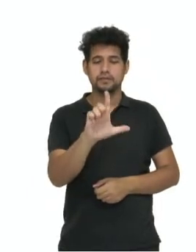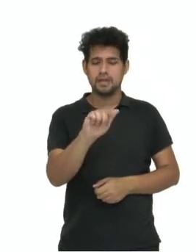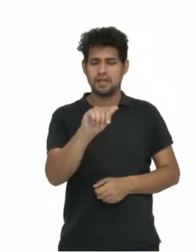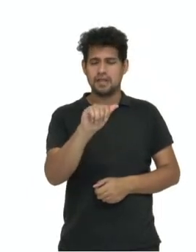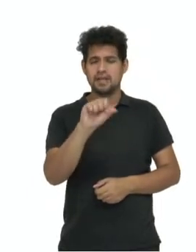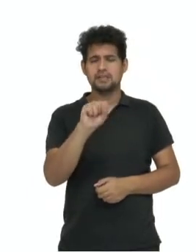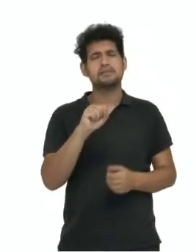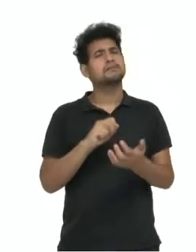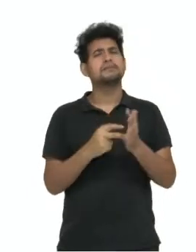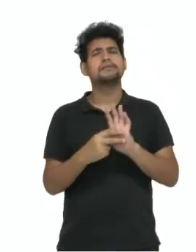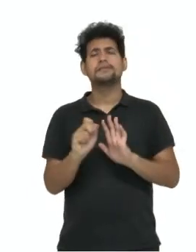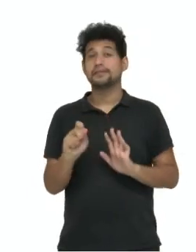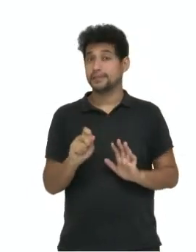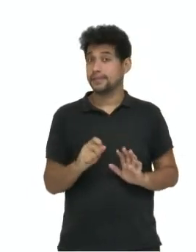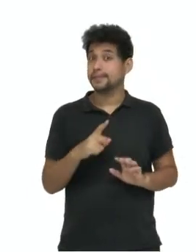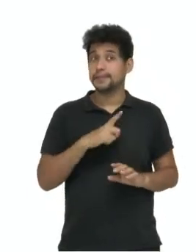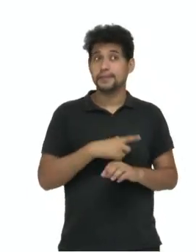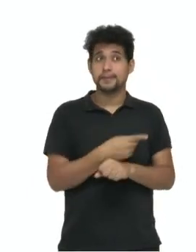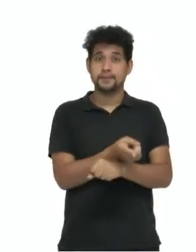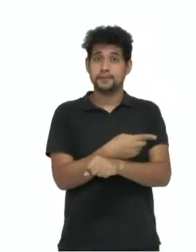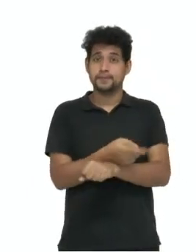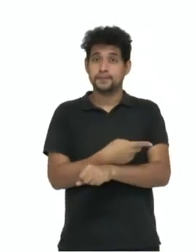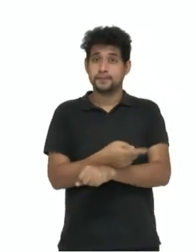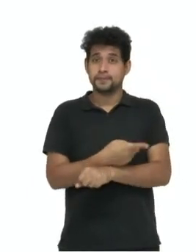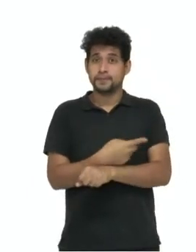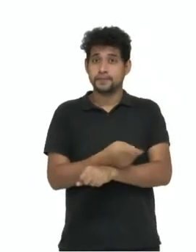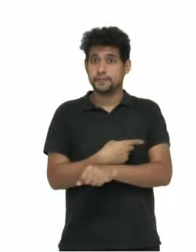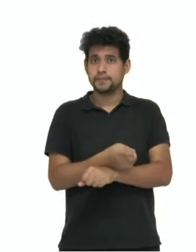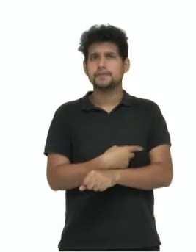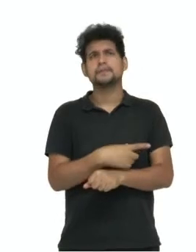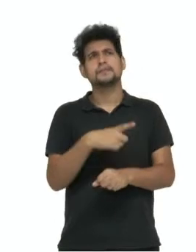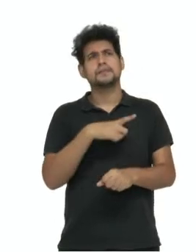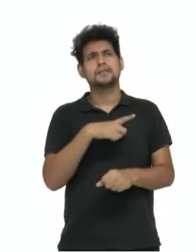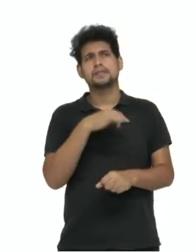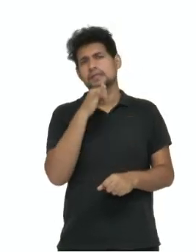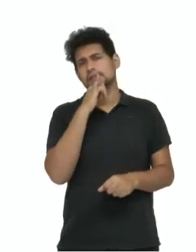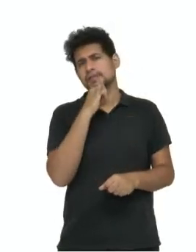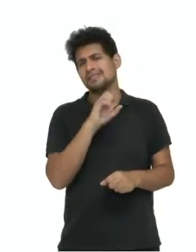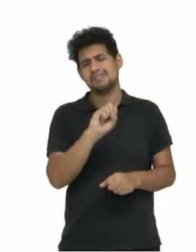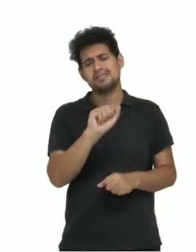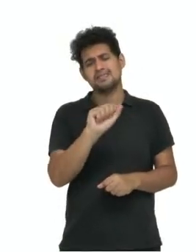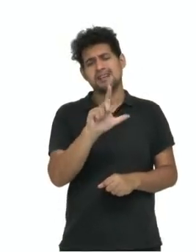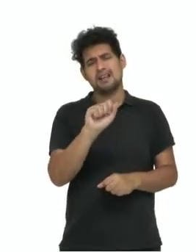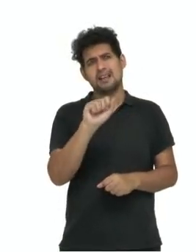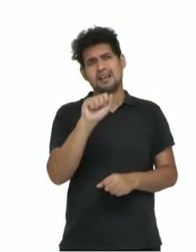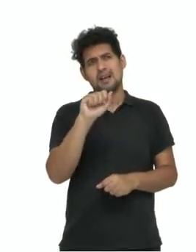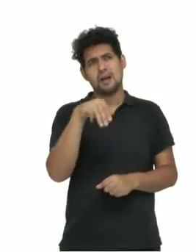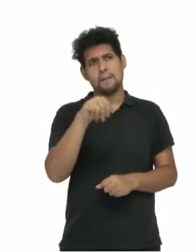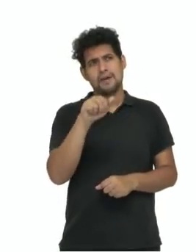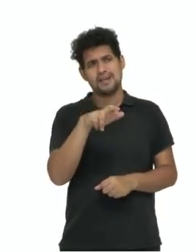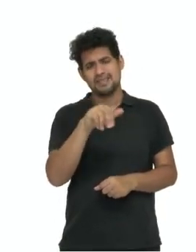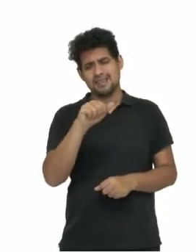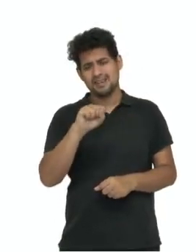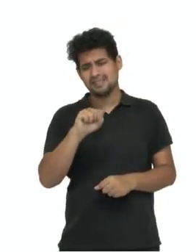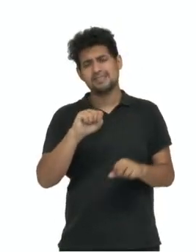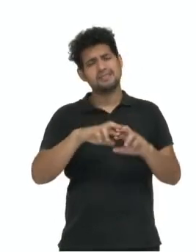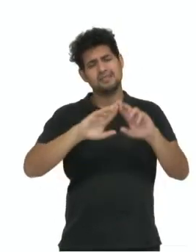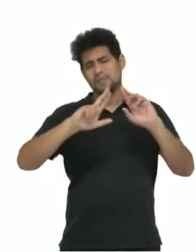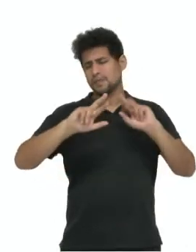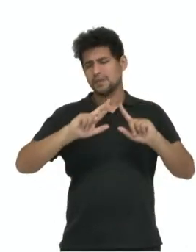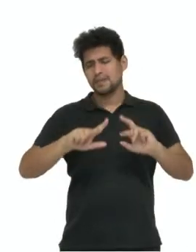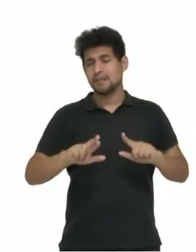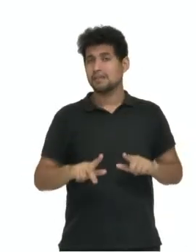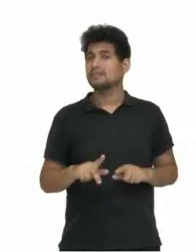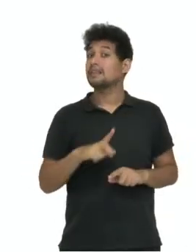aquela que os anfíbios possuem cauda, tá? Então compreende lá as salamandras, os tritões, né? Tem cerca mais ou menos de